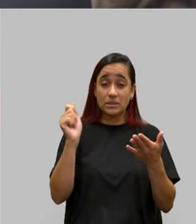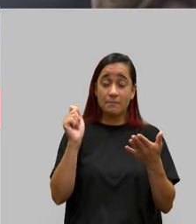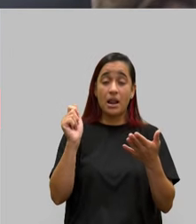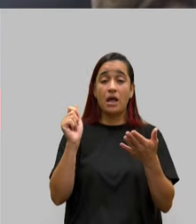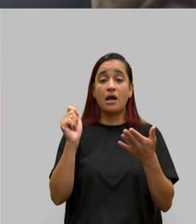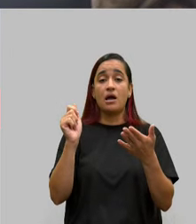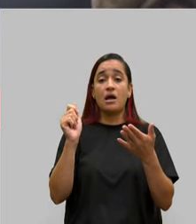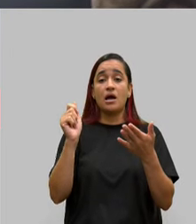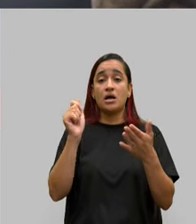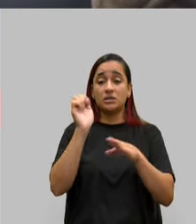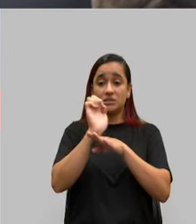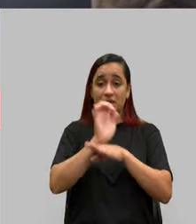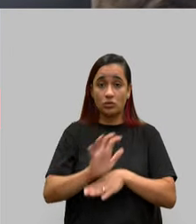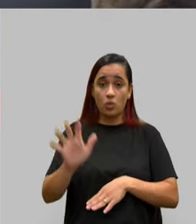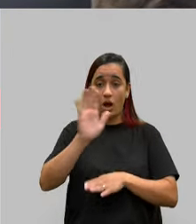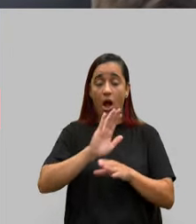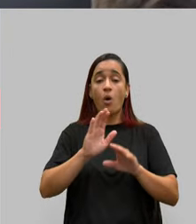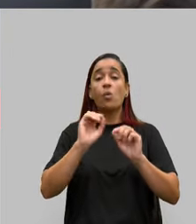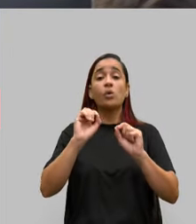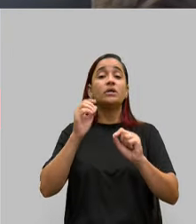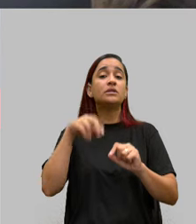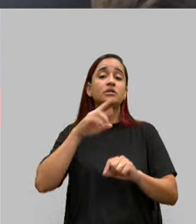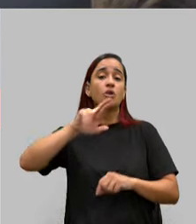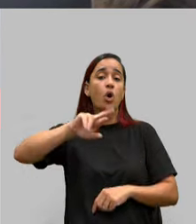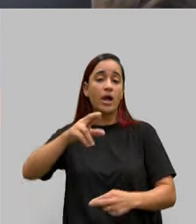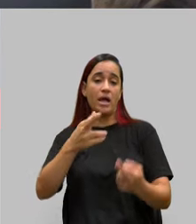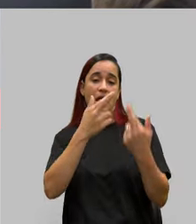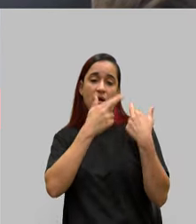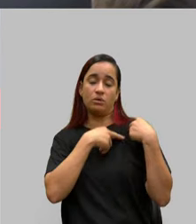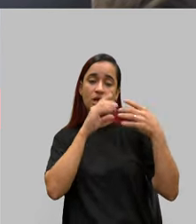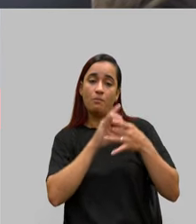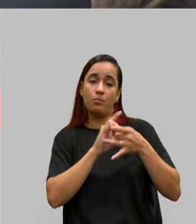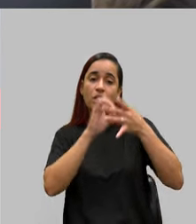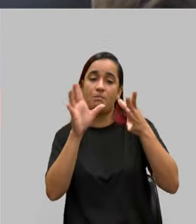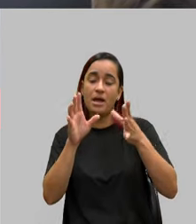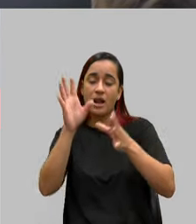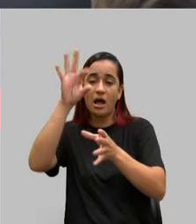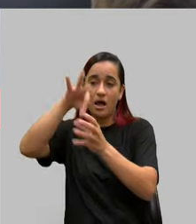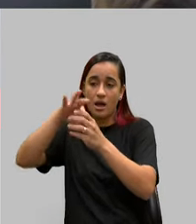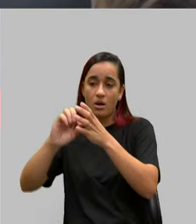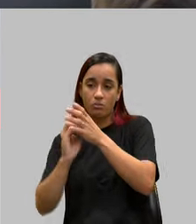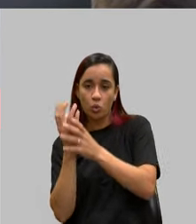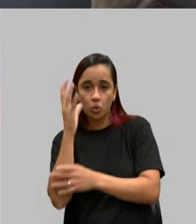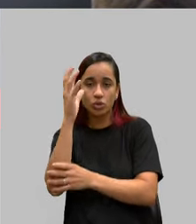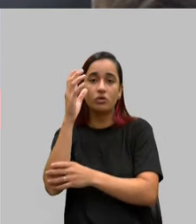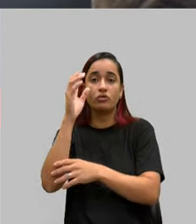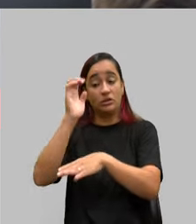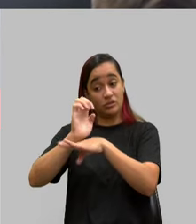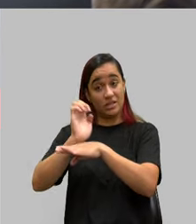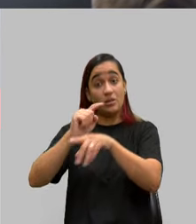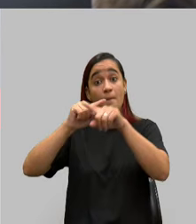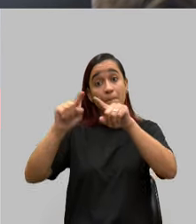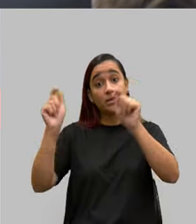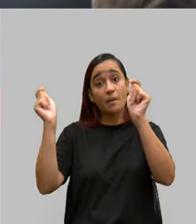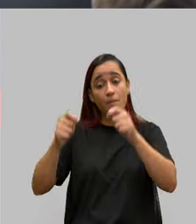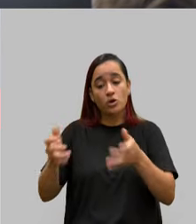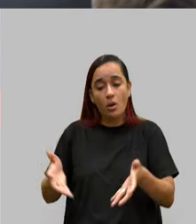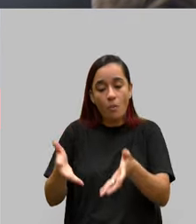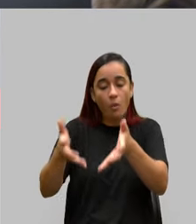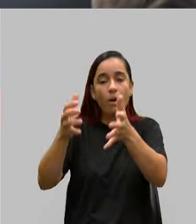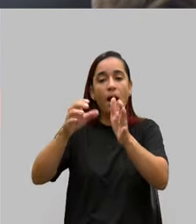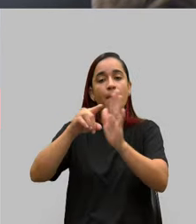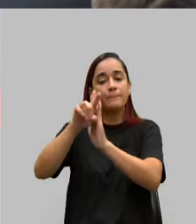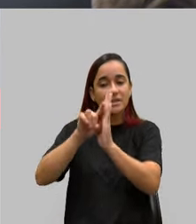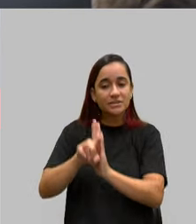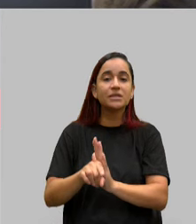responsável jamais por liberar o cultivo da cannabis ou não no estado mas ela pode fomentar a pesquisa mas ela pode